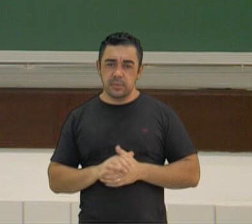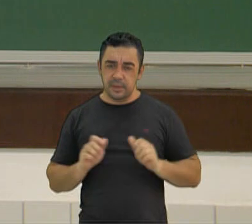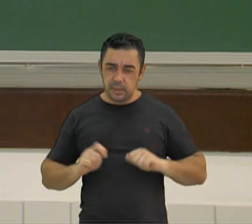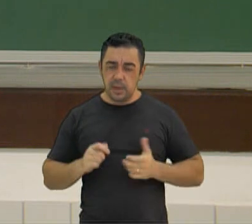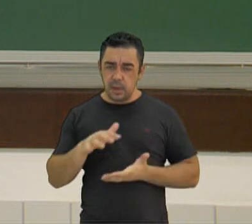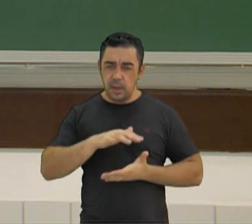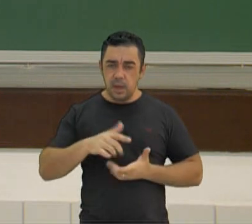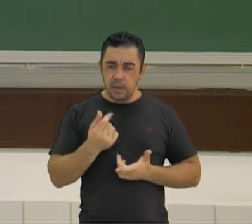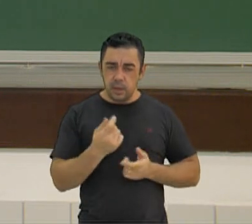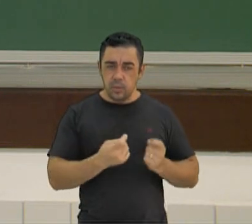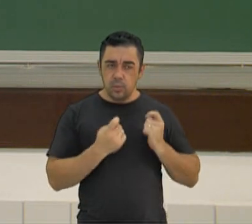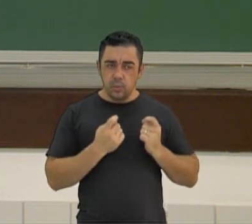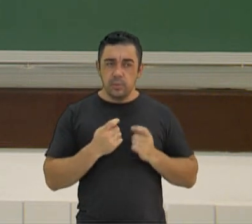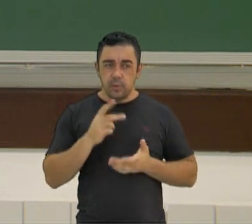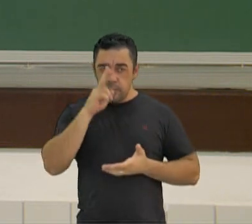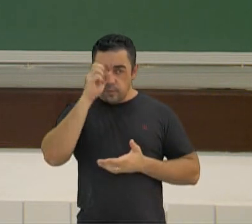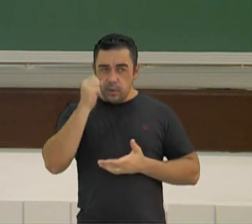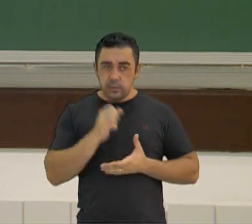econômica muito forte.